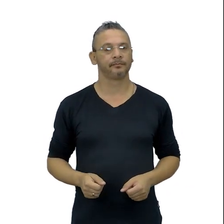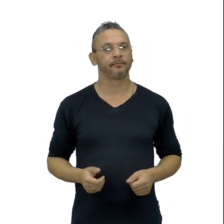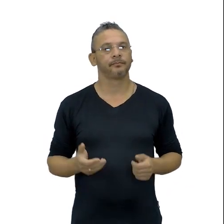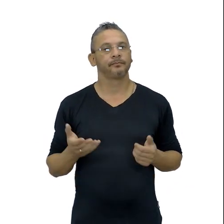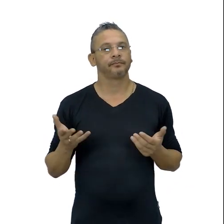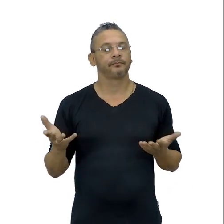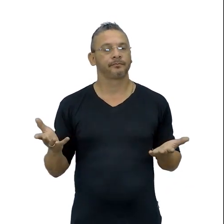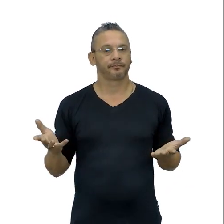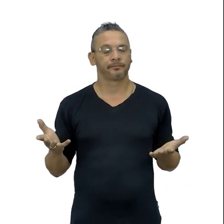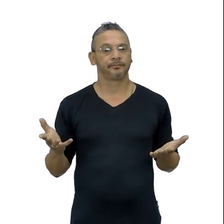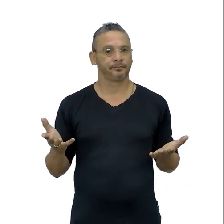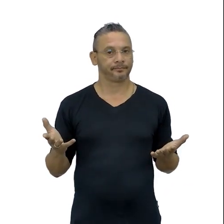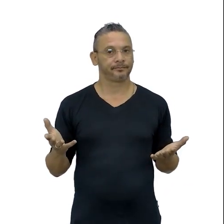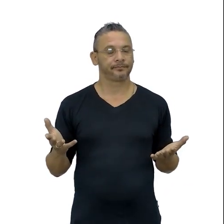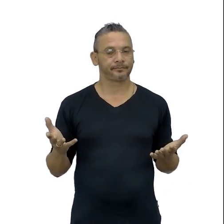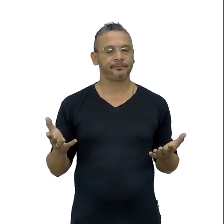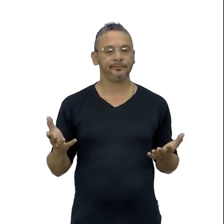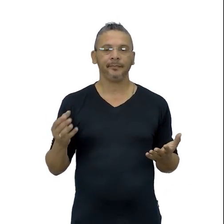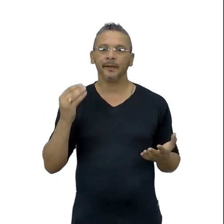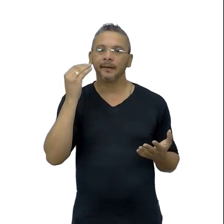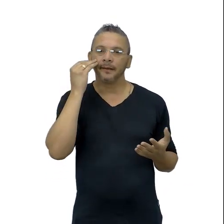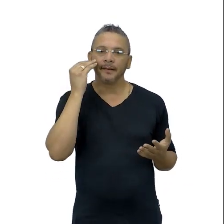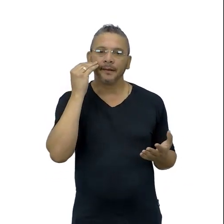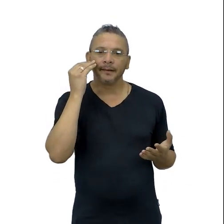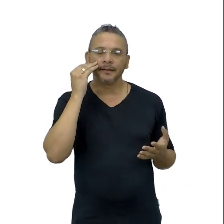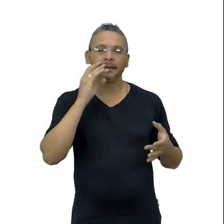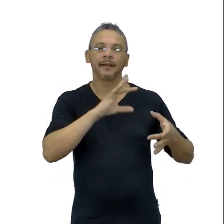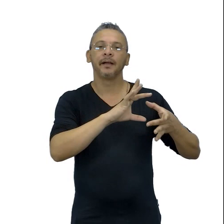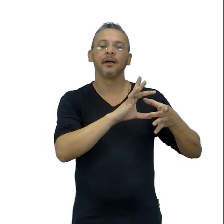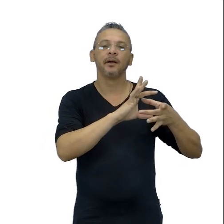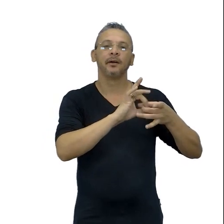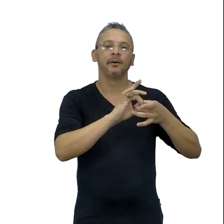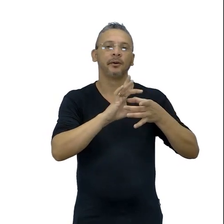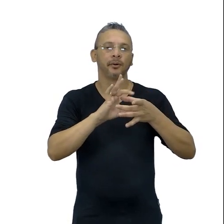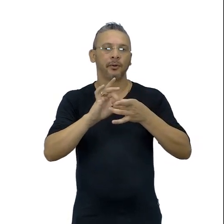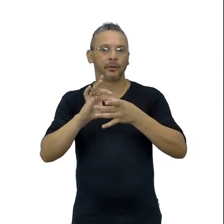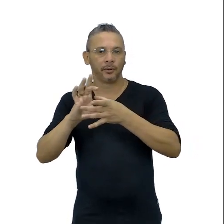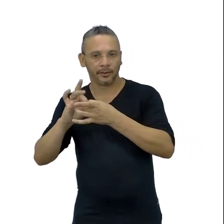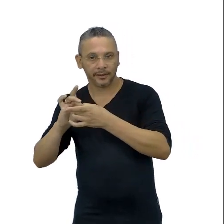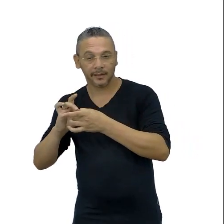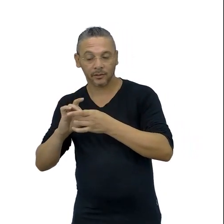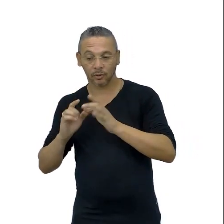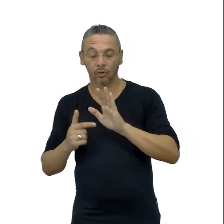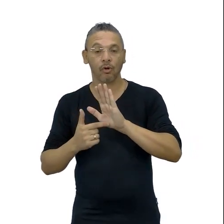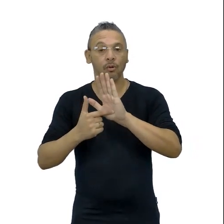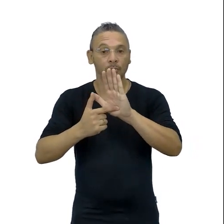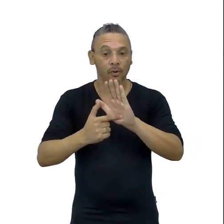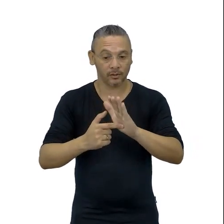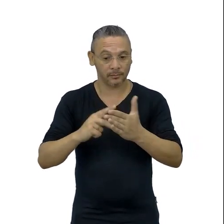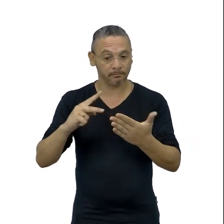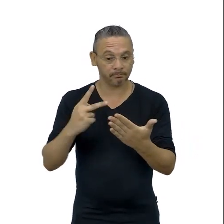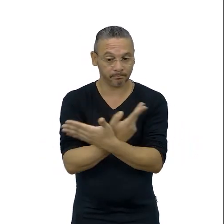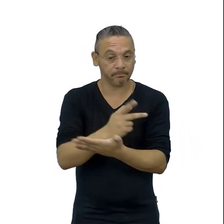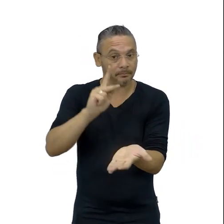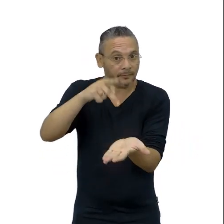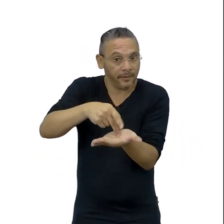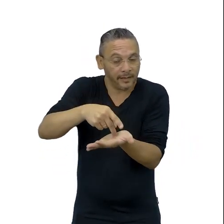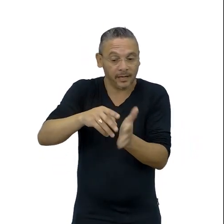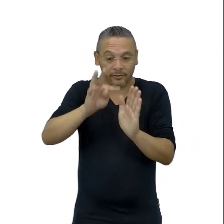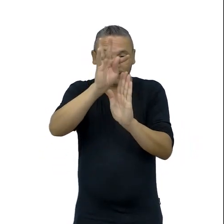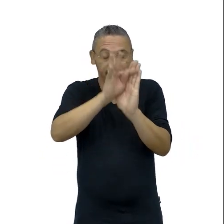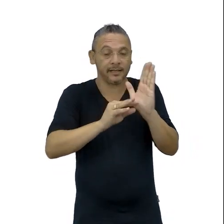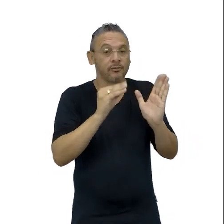Então, procurar, a contextualização através da evidência de um fato no texto, ou